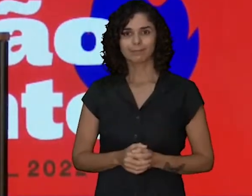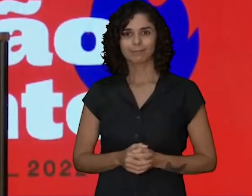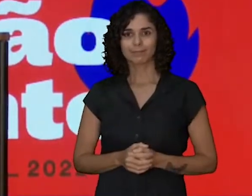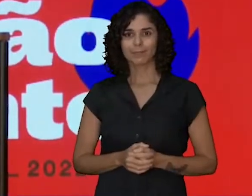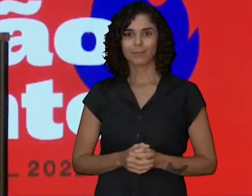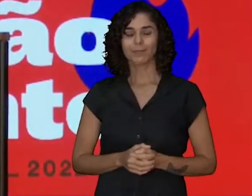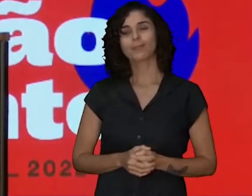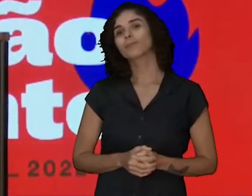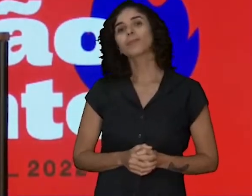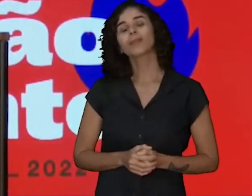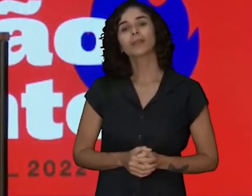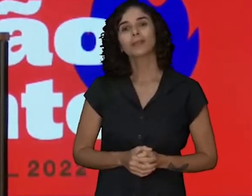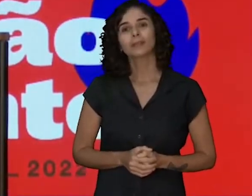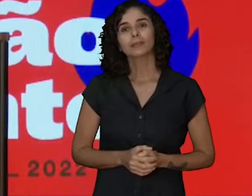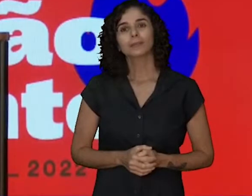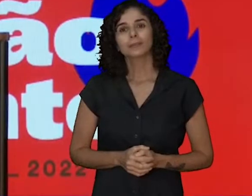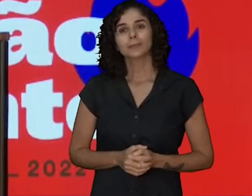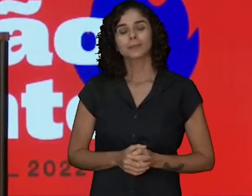Porque